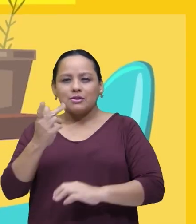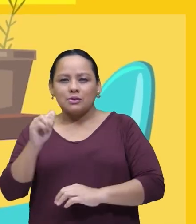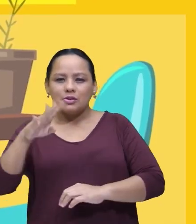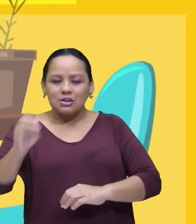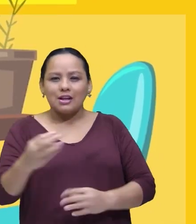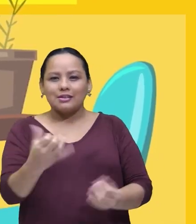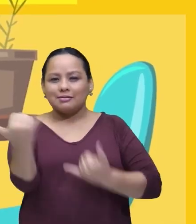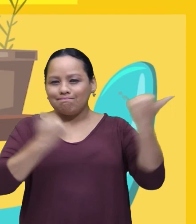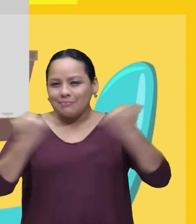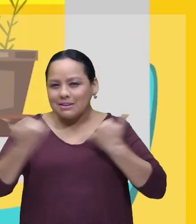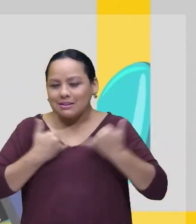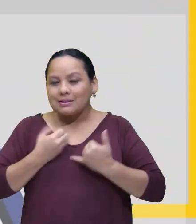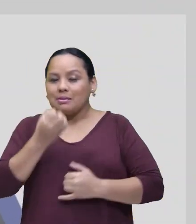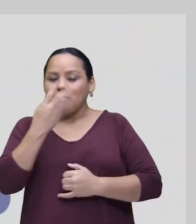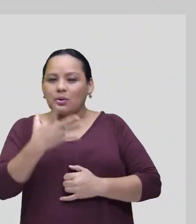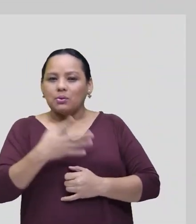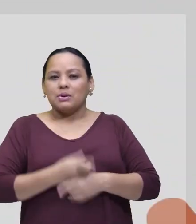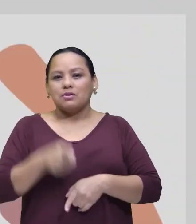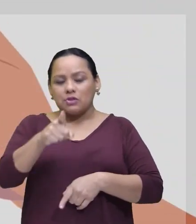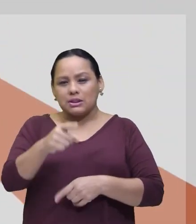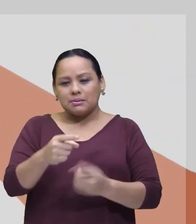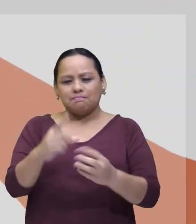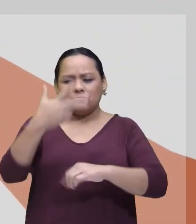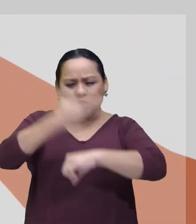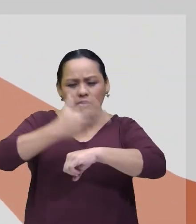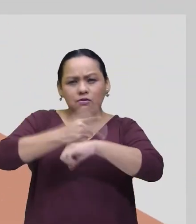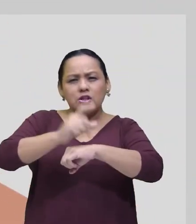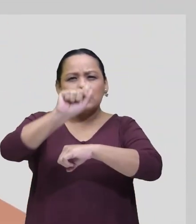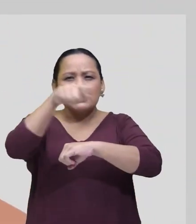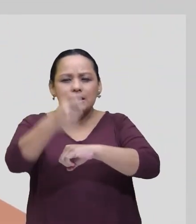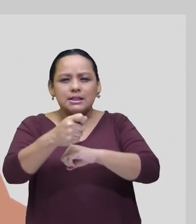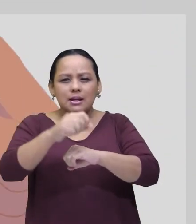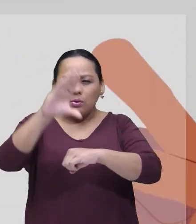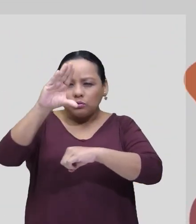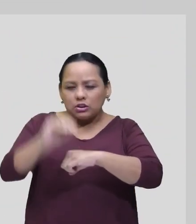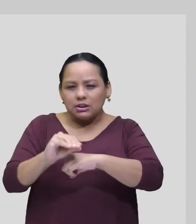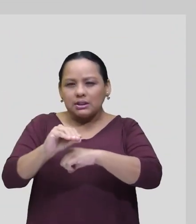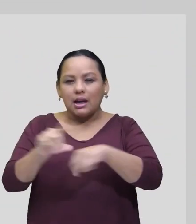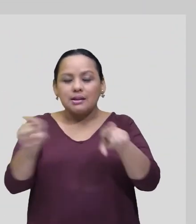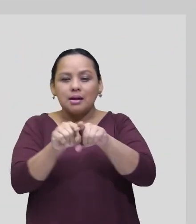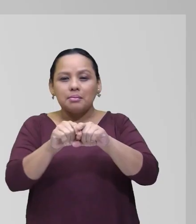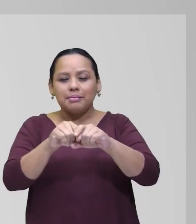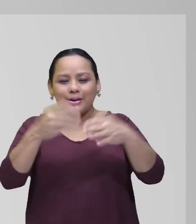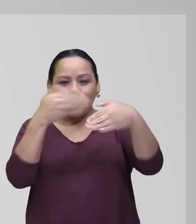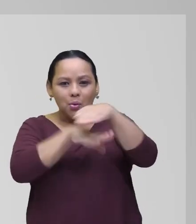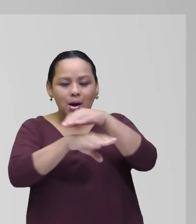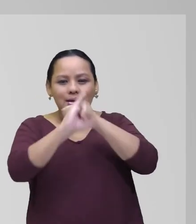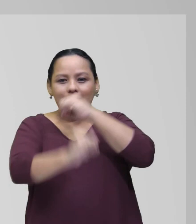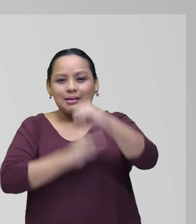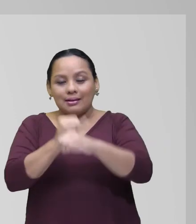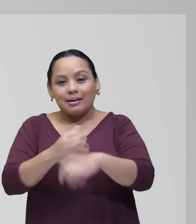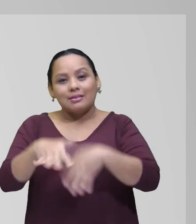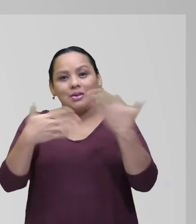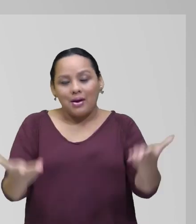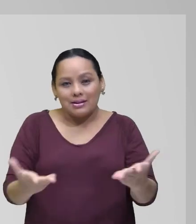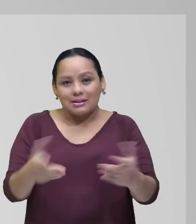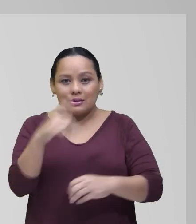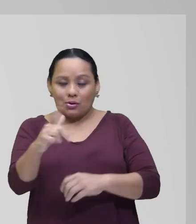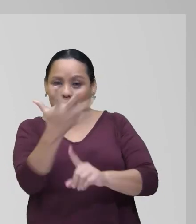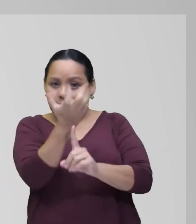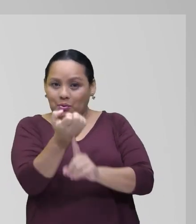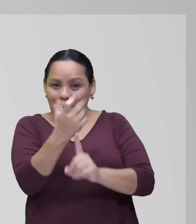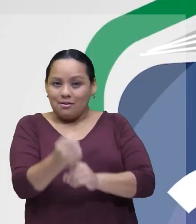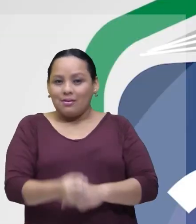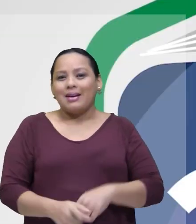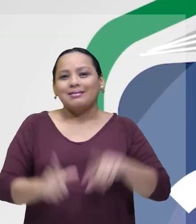receber informações extras. Você pode desligar o sinal de vídeo clicando bem aqui e economizar sua internet. Então é isso. Quem não tem Wi-Fi,